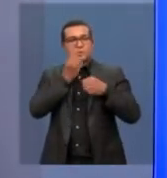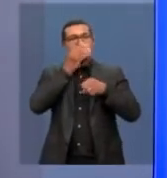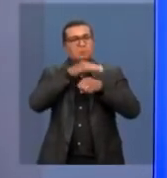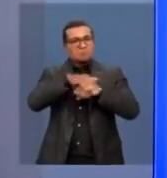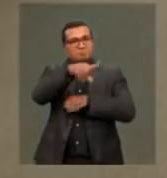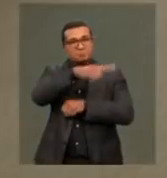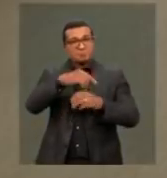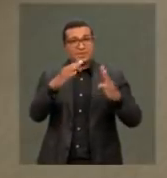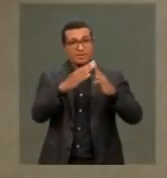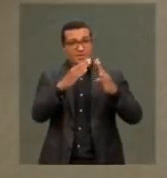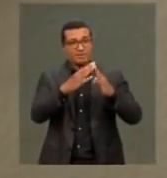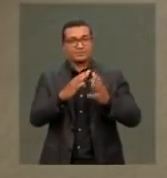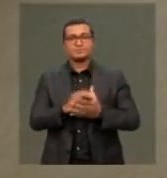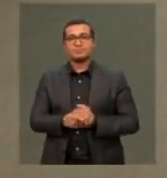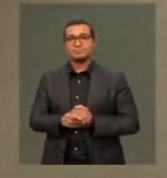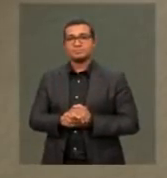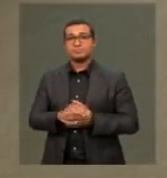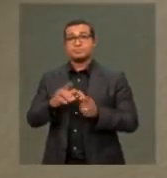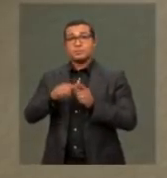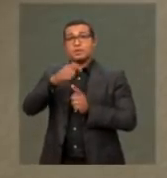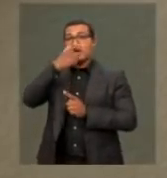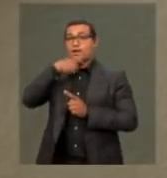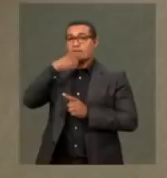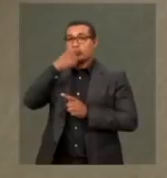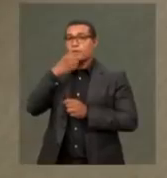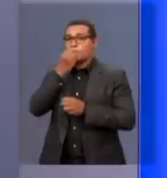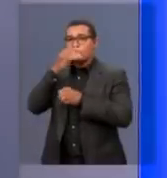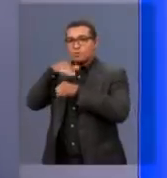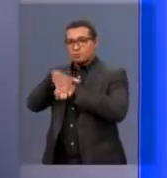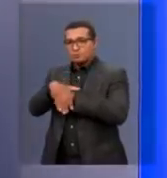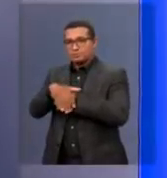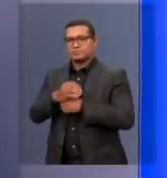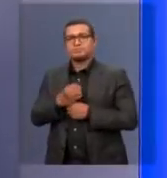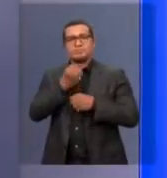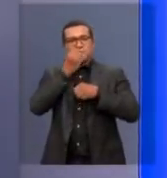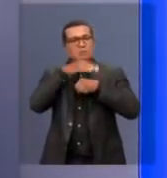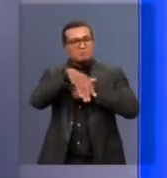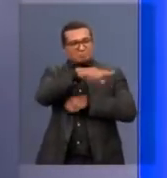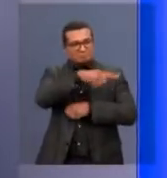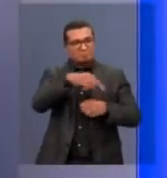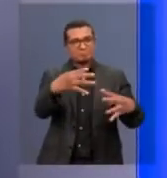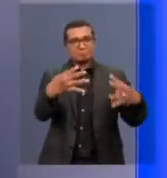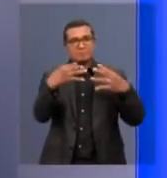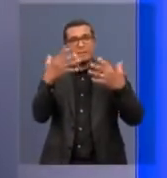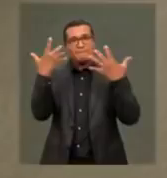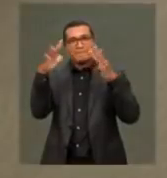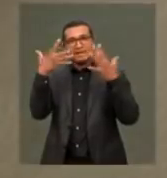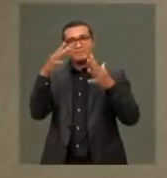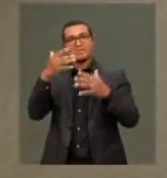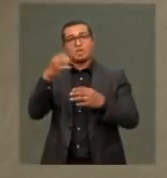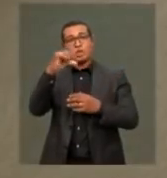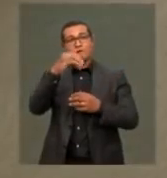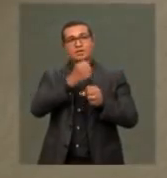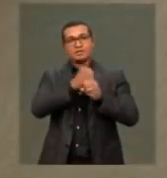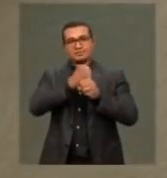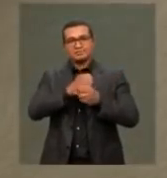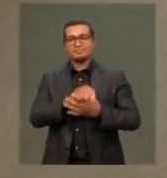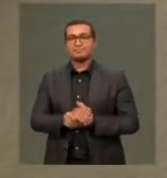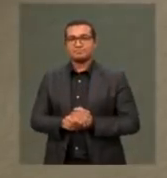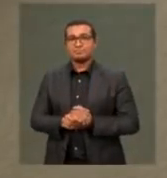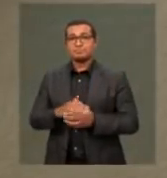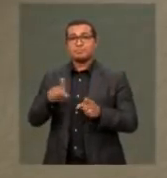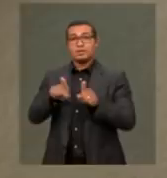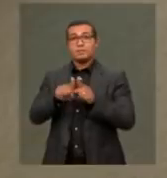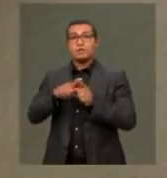casa boa noite candidato a idéia de teixeira do ptb boa noite parabéns pelos 90 anos rose de freitas do